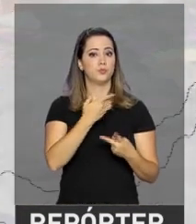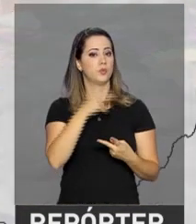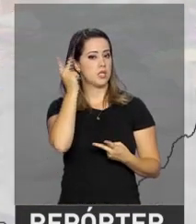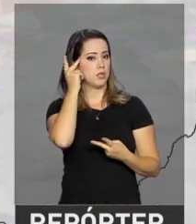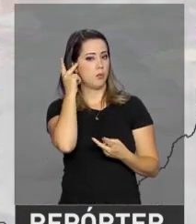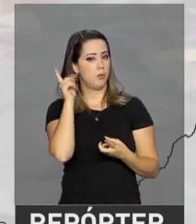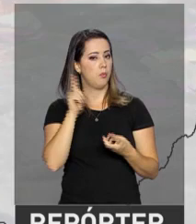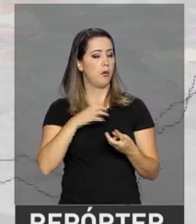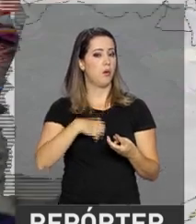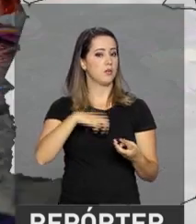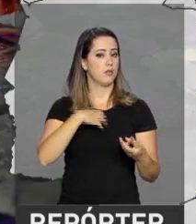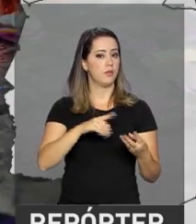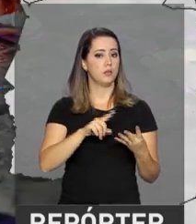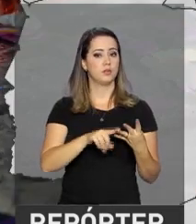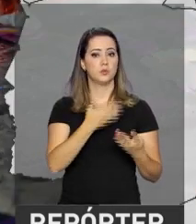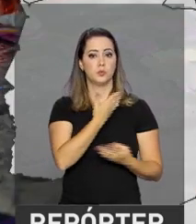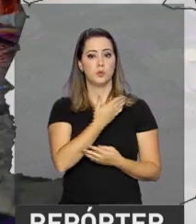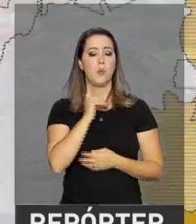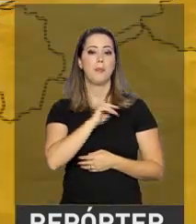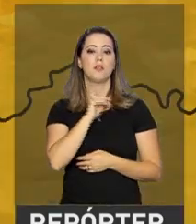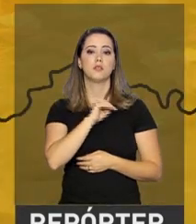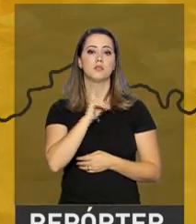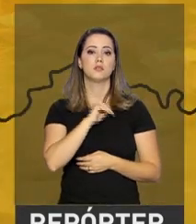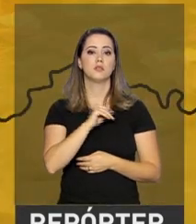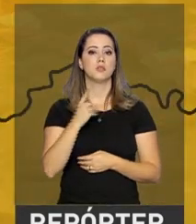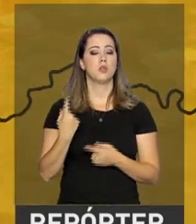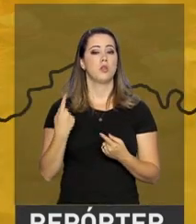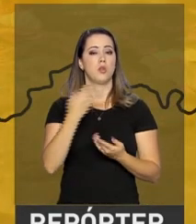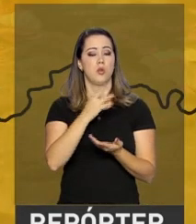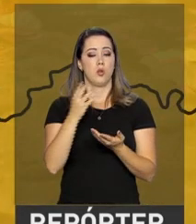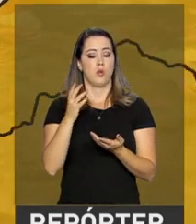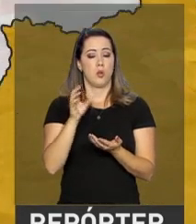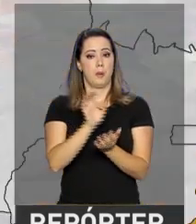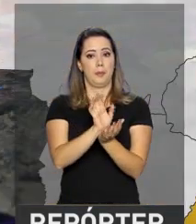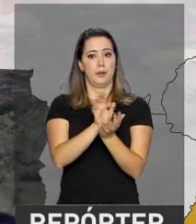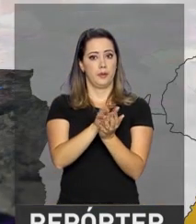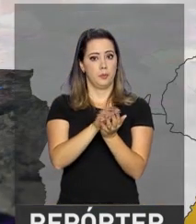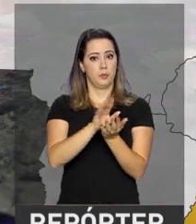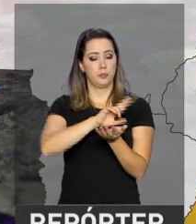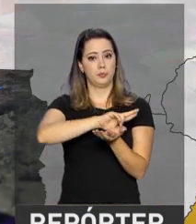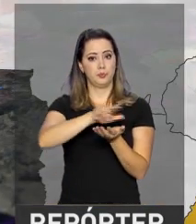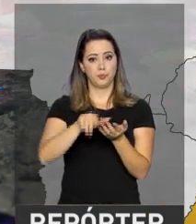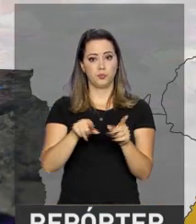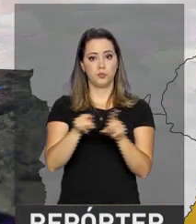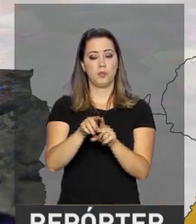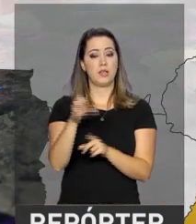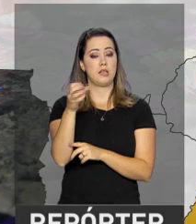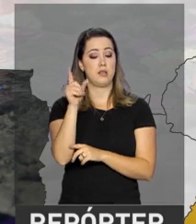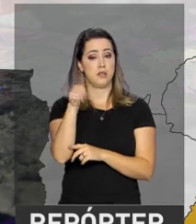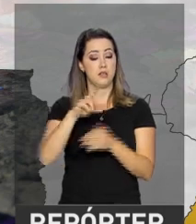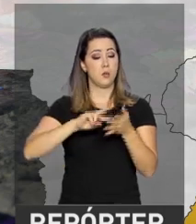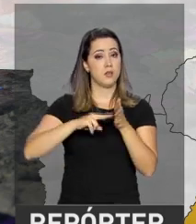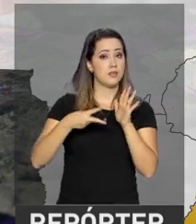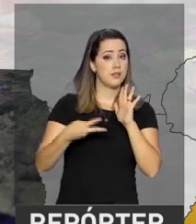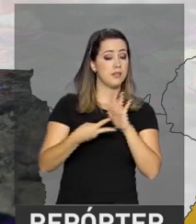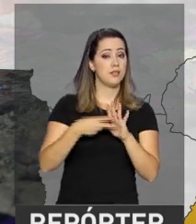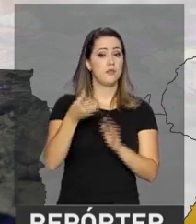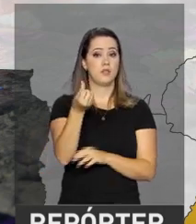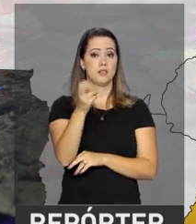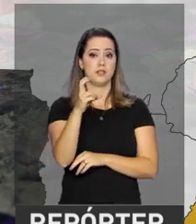Paulo, Salvador, Belo Horizonte, Recife e Olinda. Juntos, os seis destinos são responsáveis